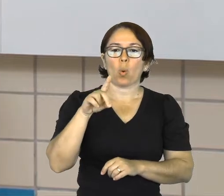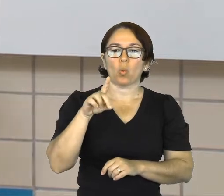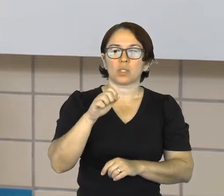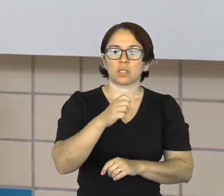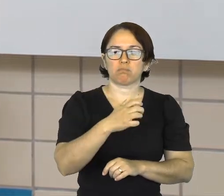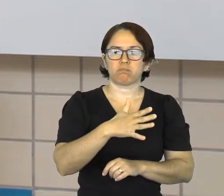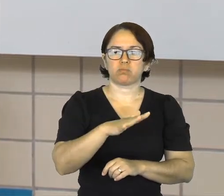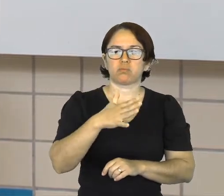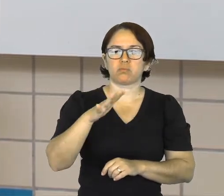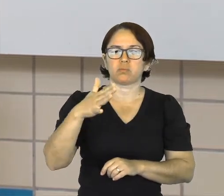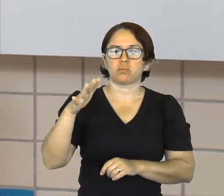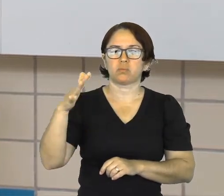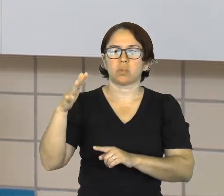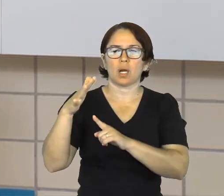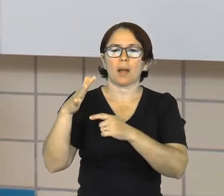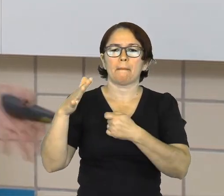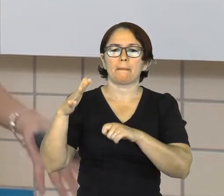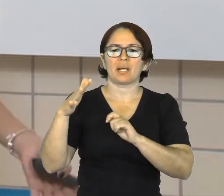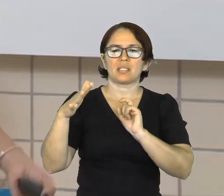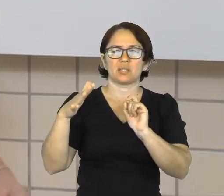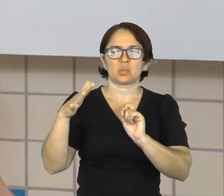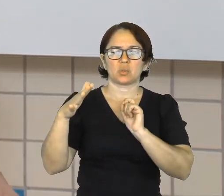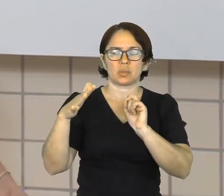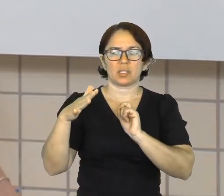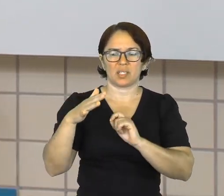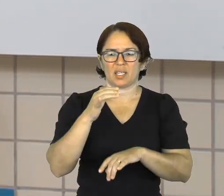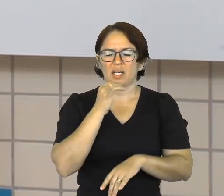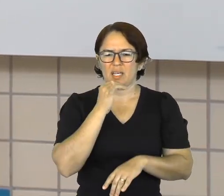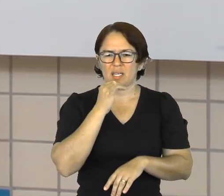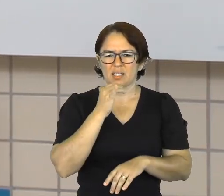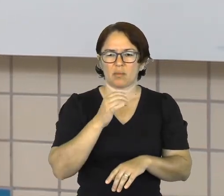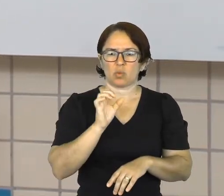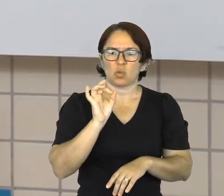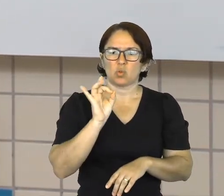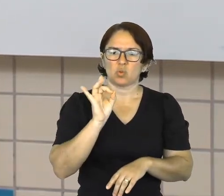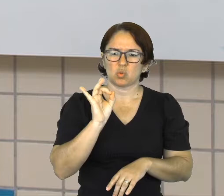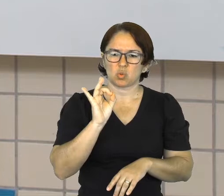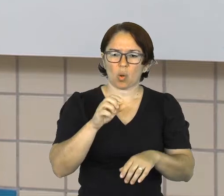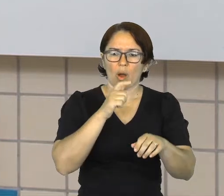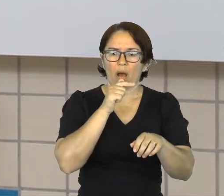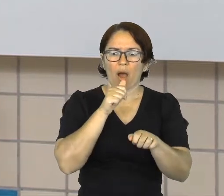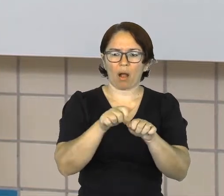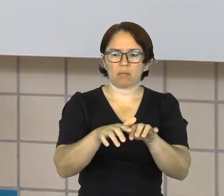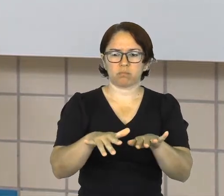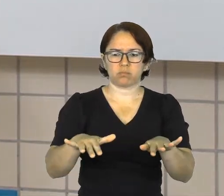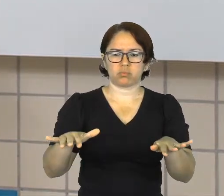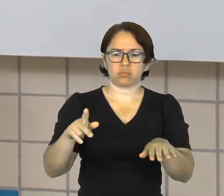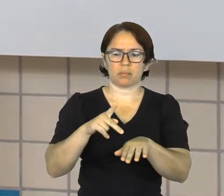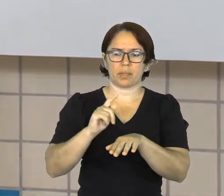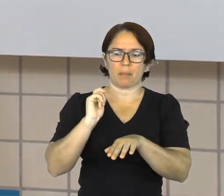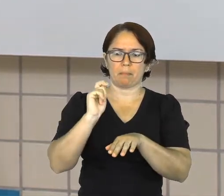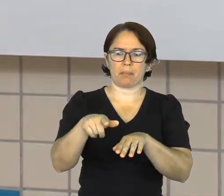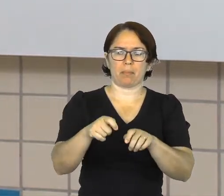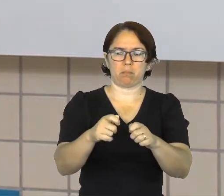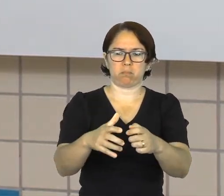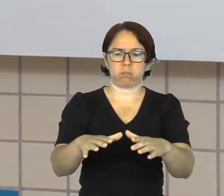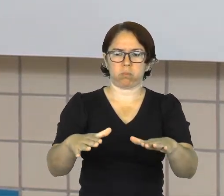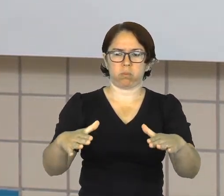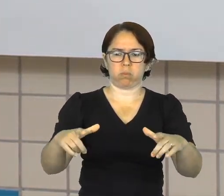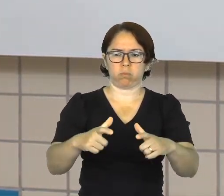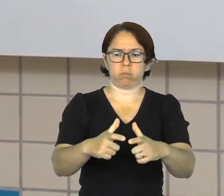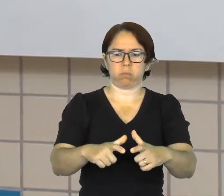vai entender que uma onda não é simplesmente a bolinha que eu joguei lá no meio da água, ou então a onda do mar que passa lá. Uma onda, ela tem